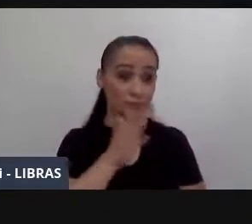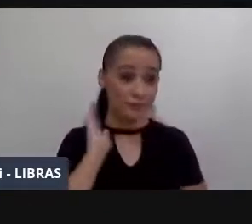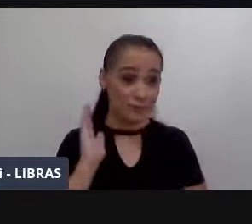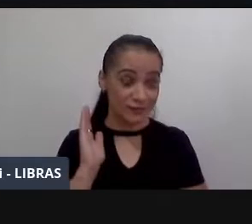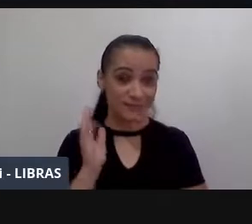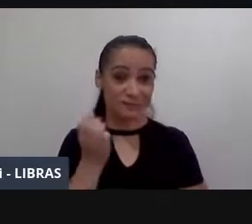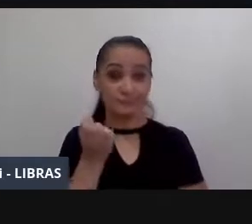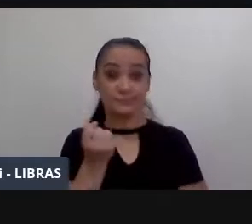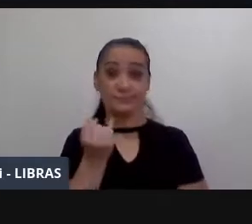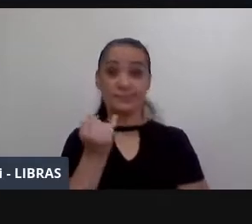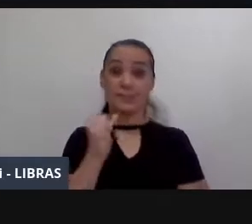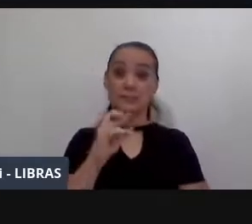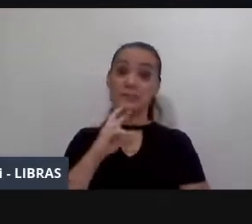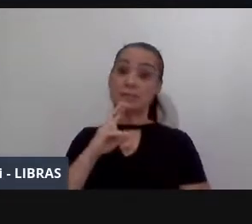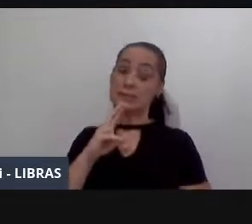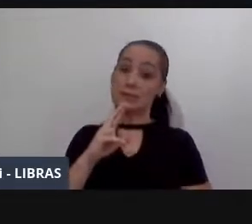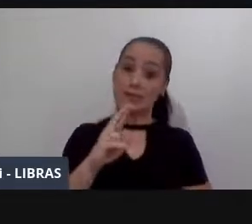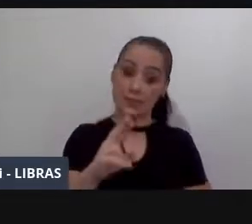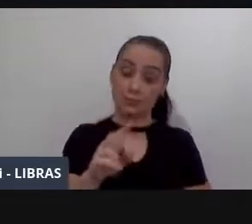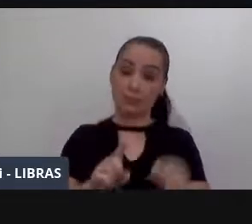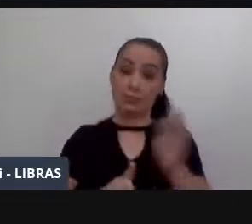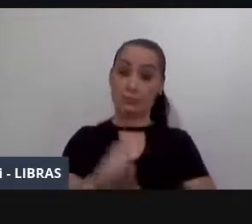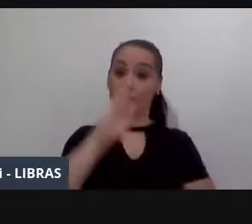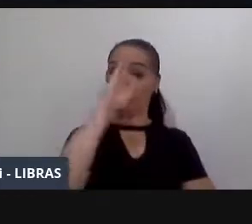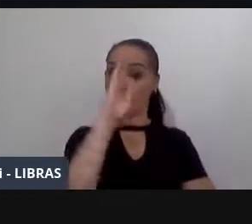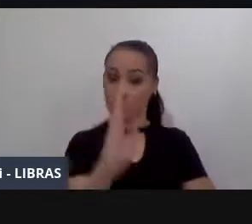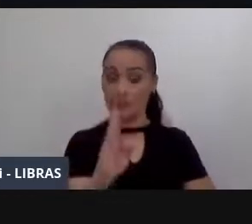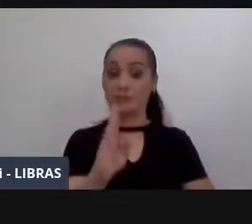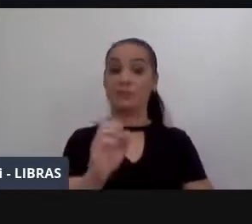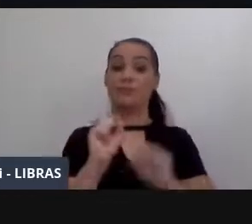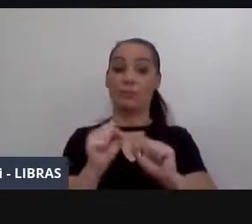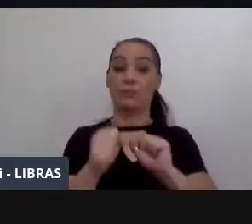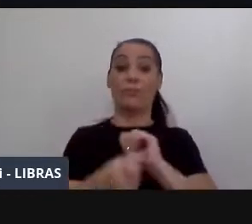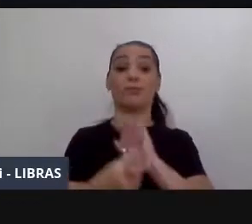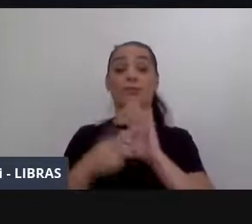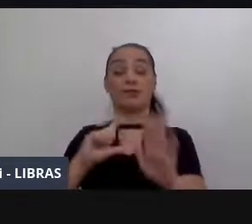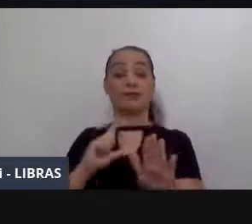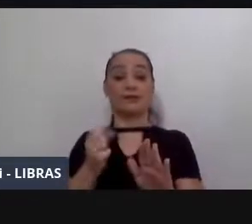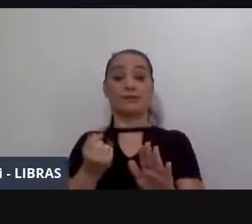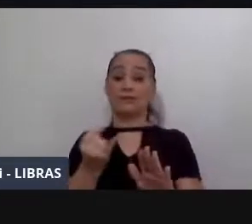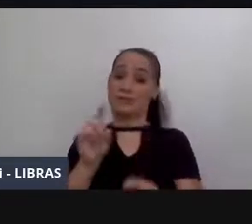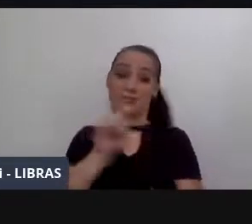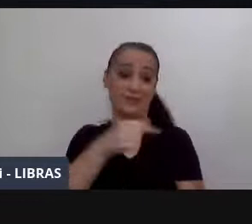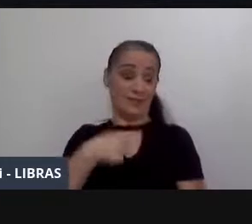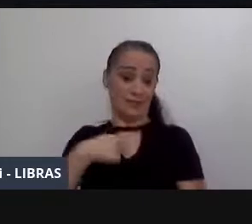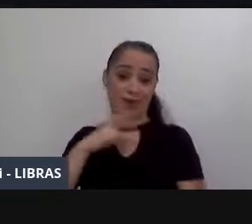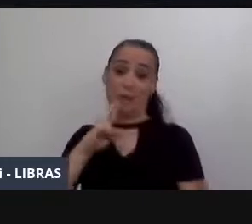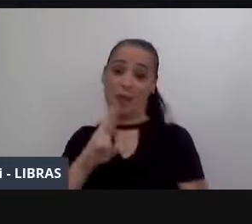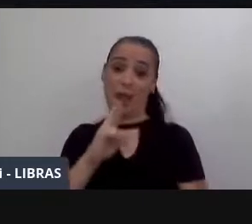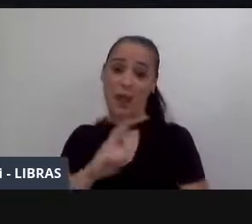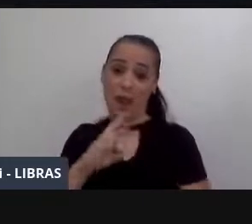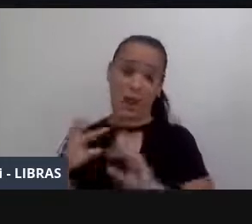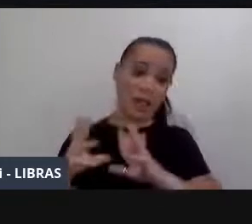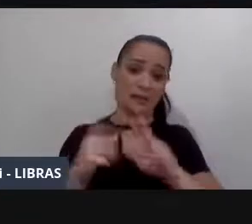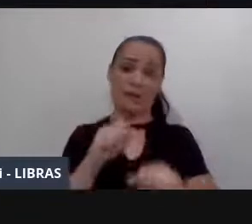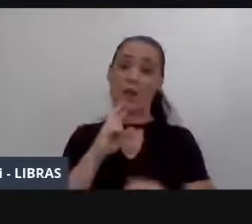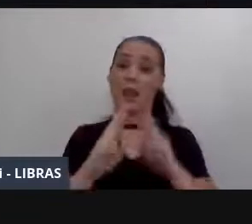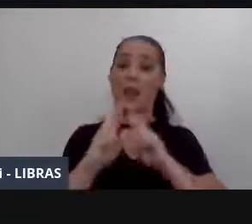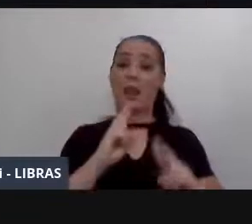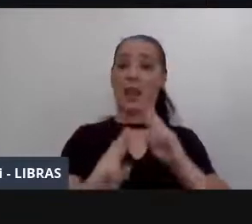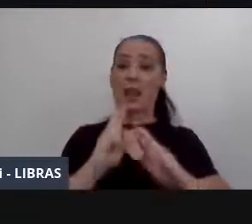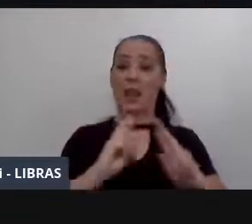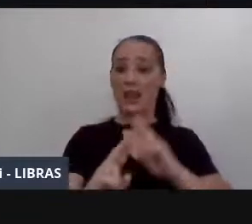quiser responder alguma pergunta específica, já pode antecipar, porque senão eu vou responder todas. Você tem aí